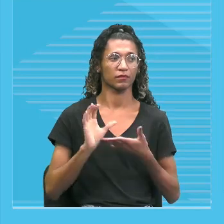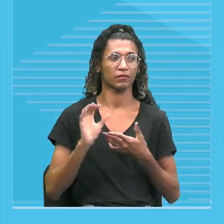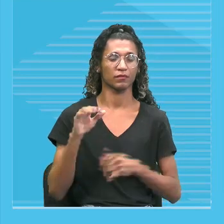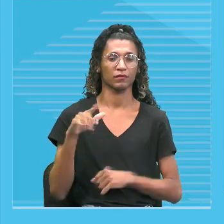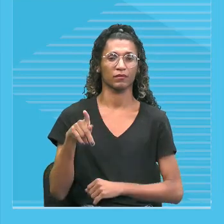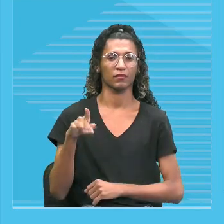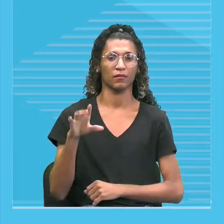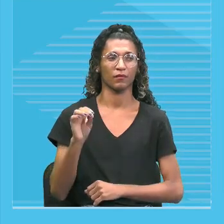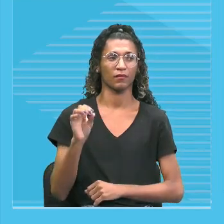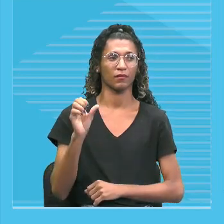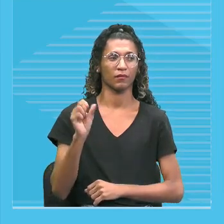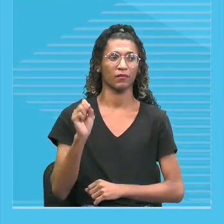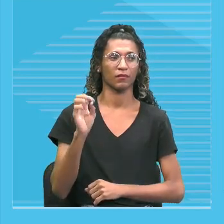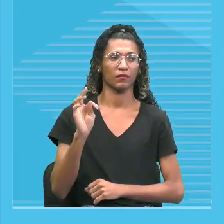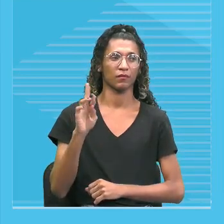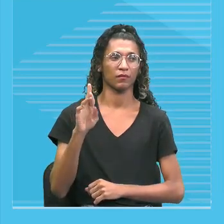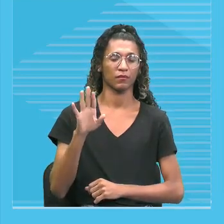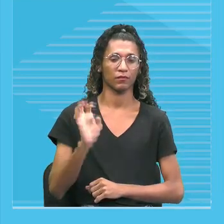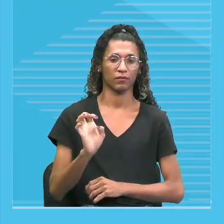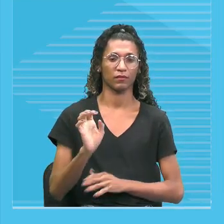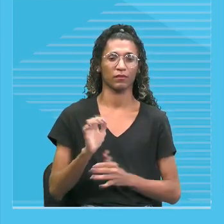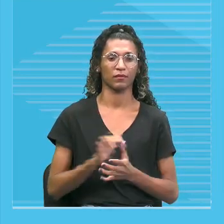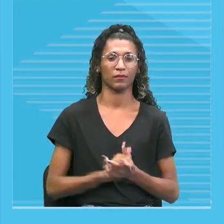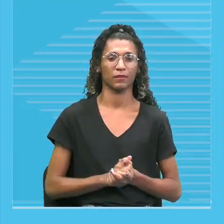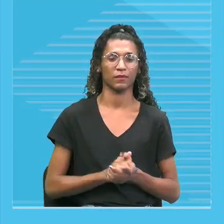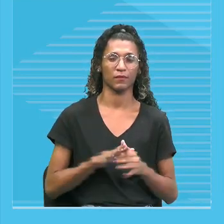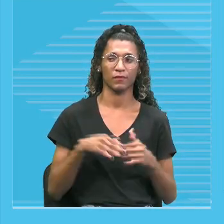esse slide está aqui